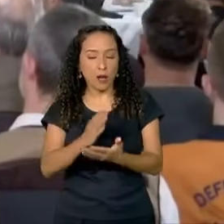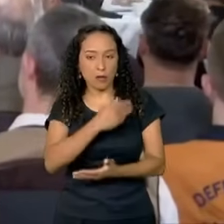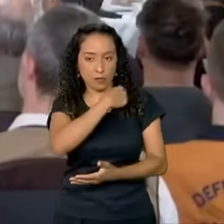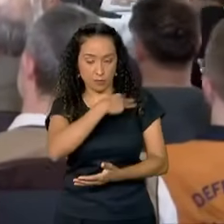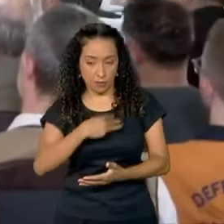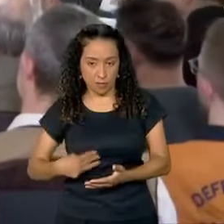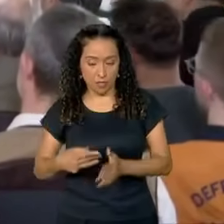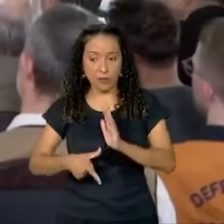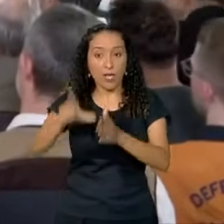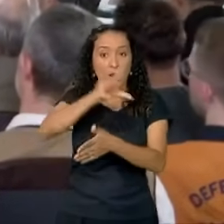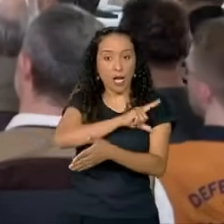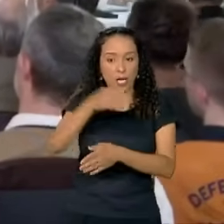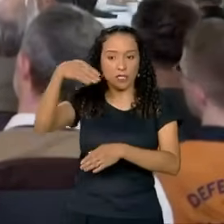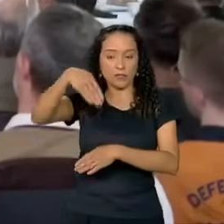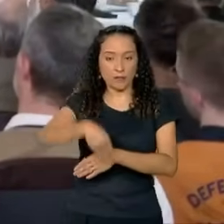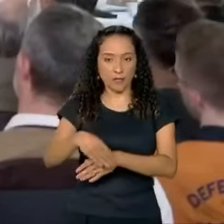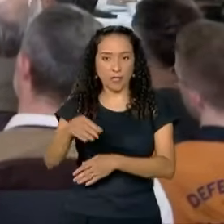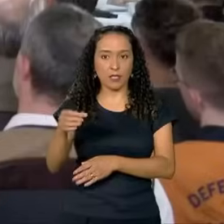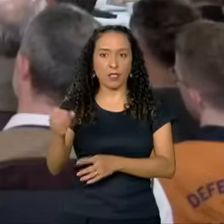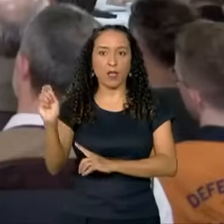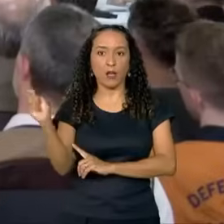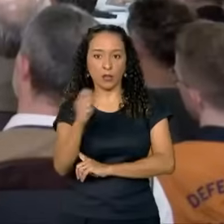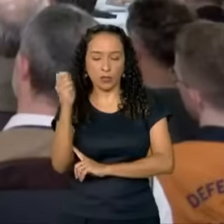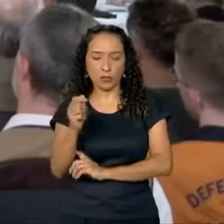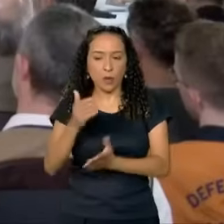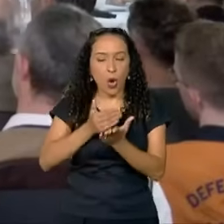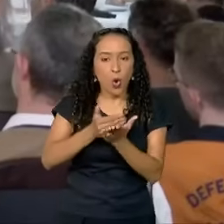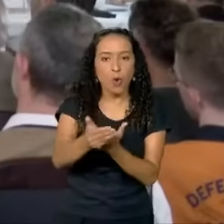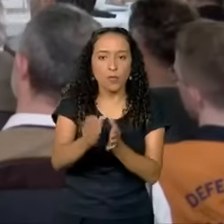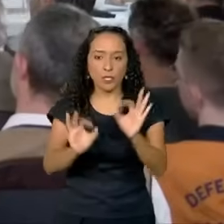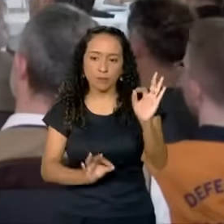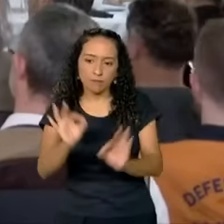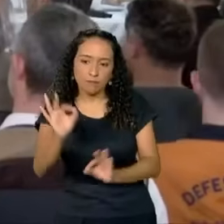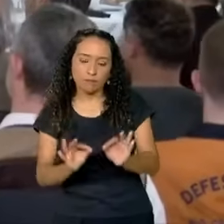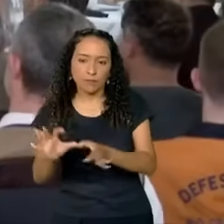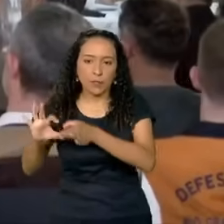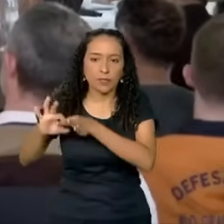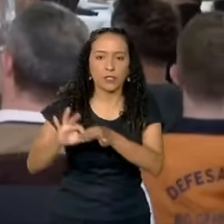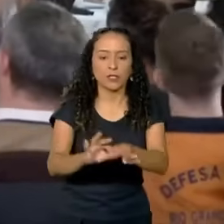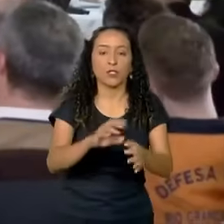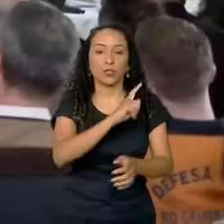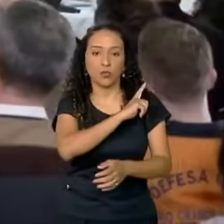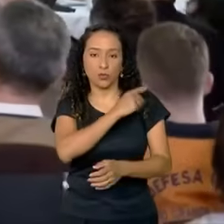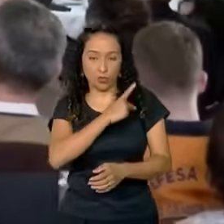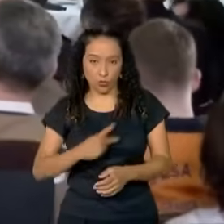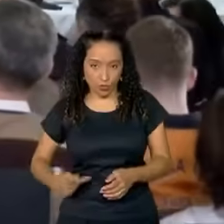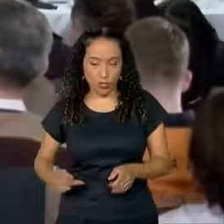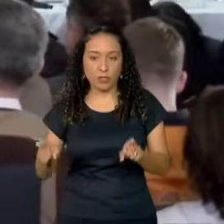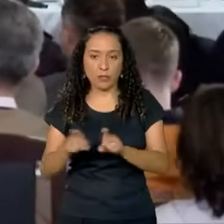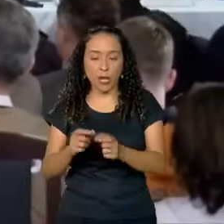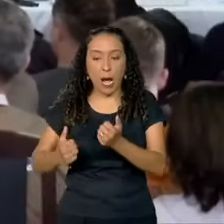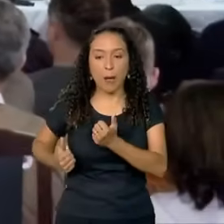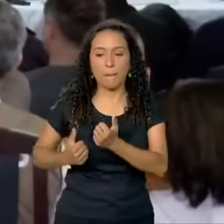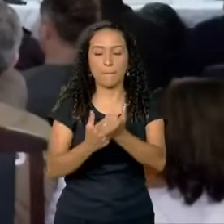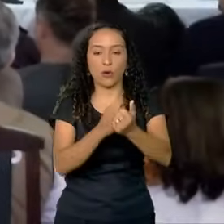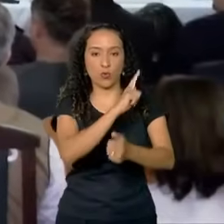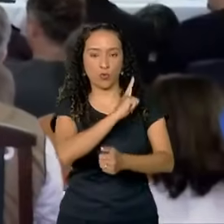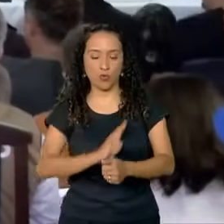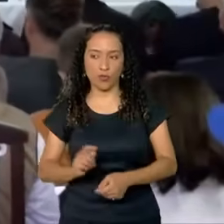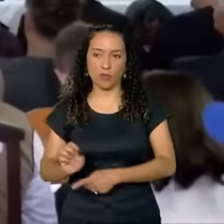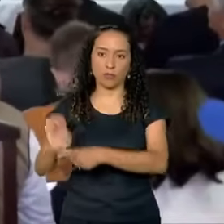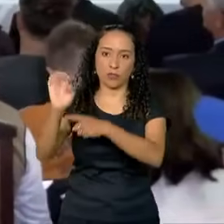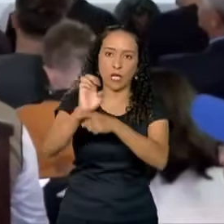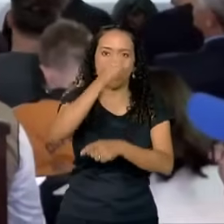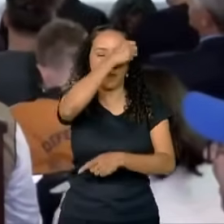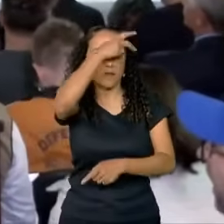para começar a organizar essa ação integrada do nosso governo em apoio ao governo do estado, às